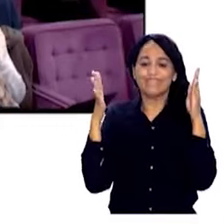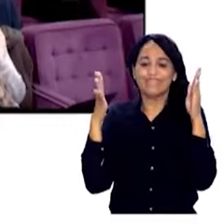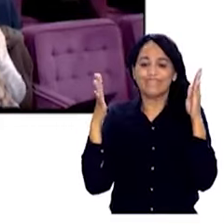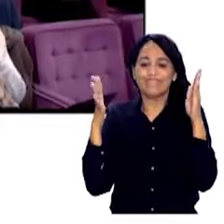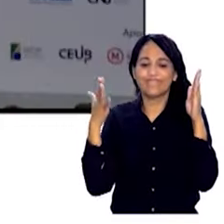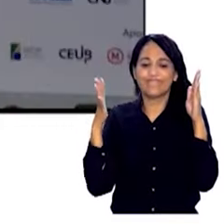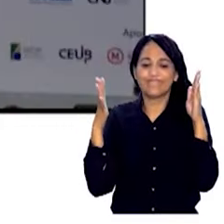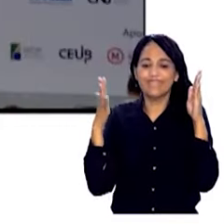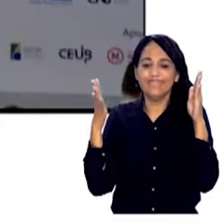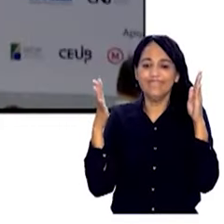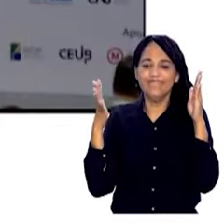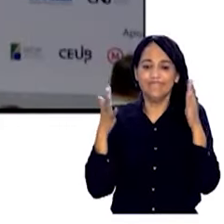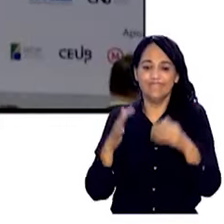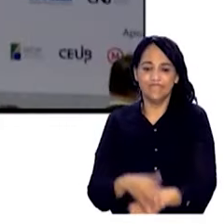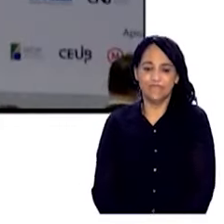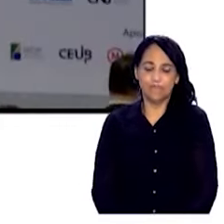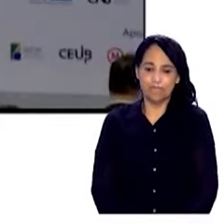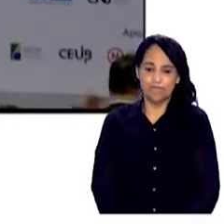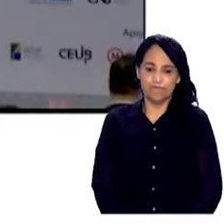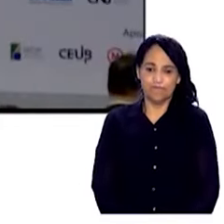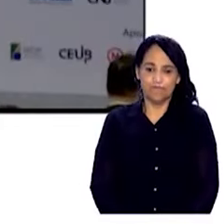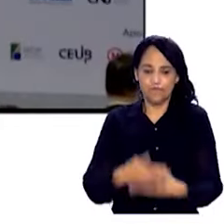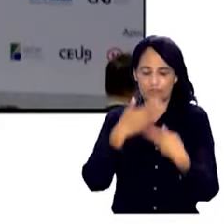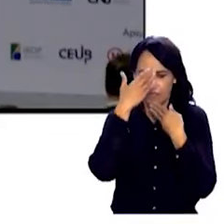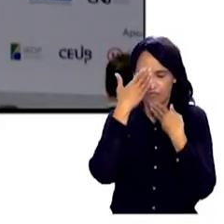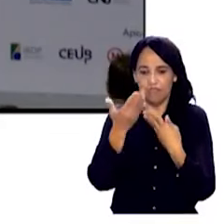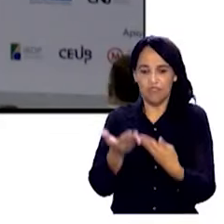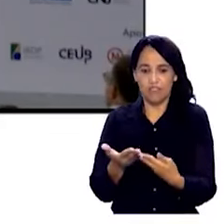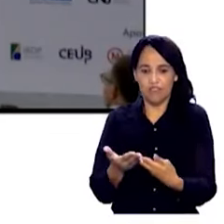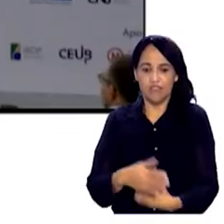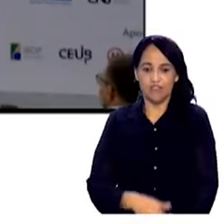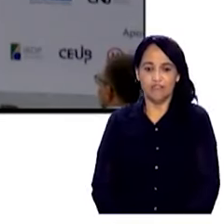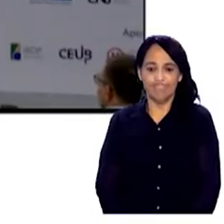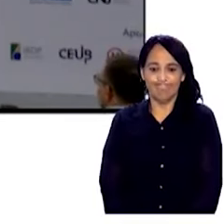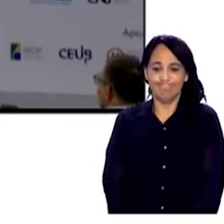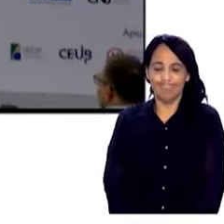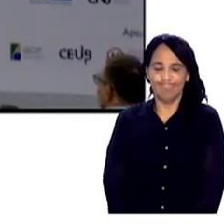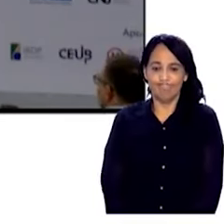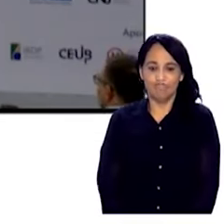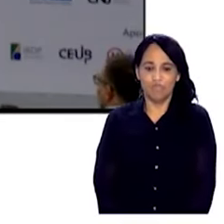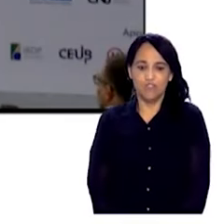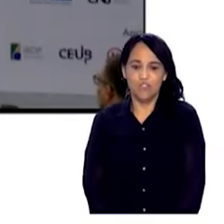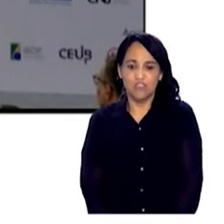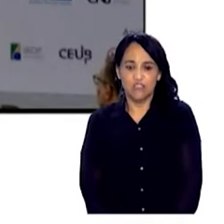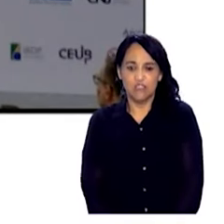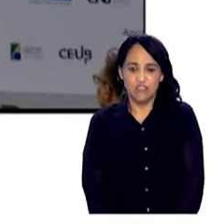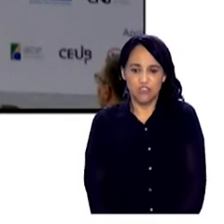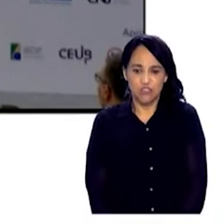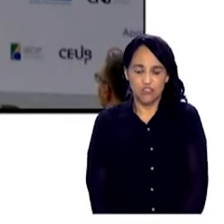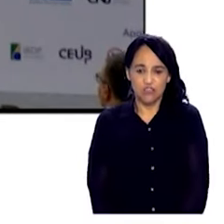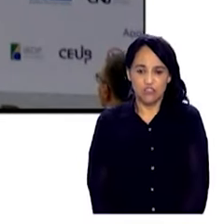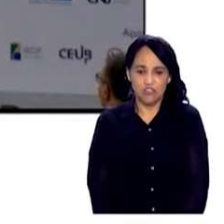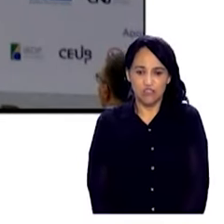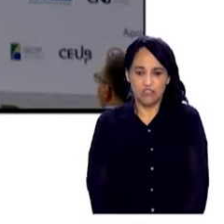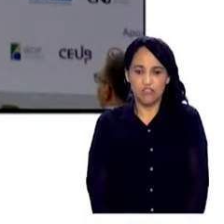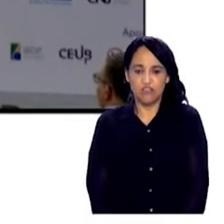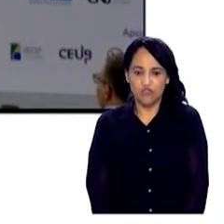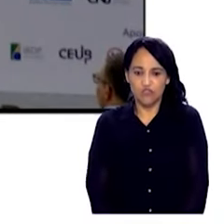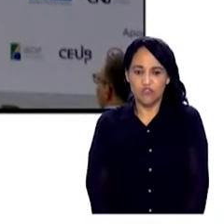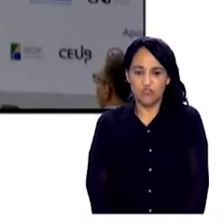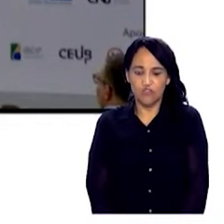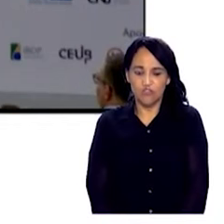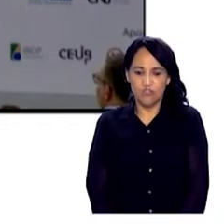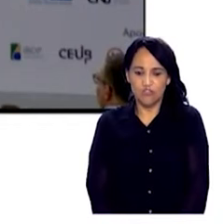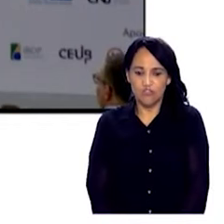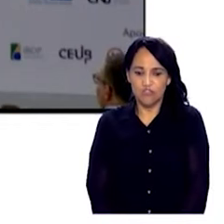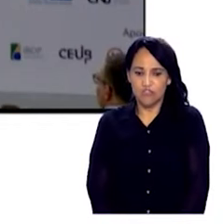people prof como todos puderam observar sua excelência falou-nos sobre os crios de conhecimento dos